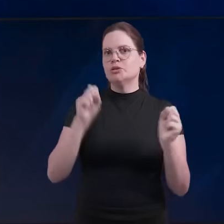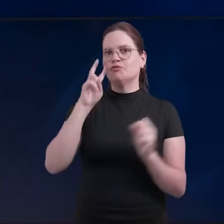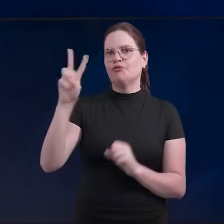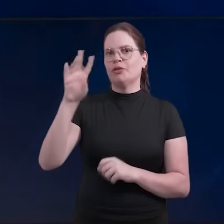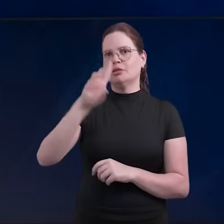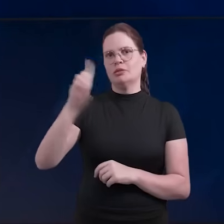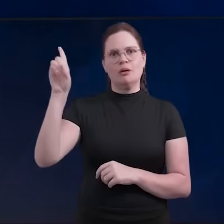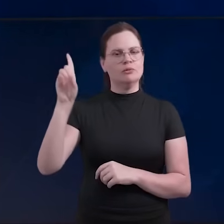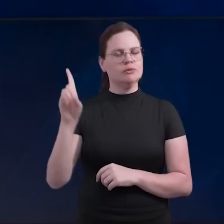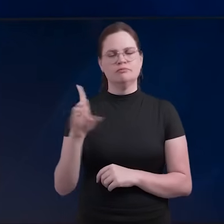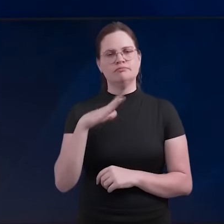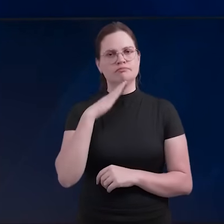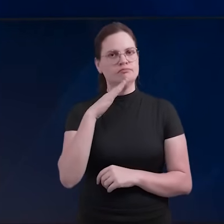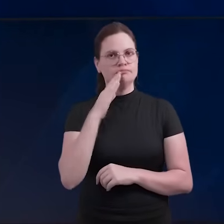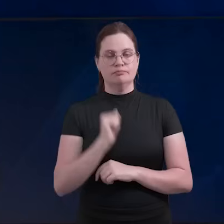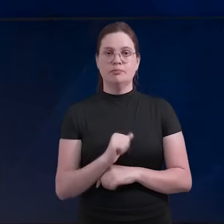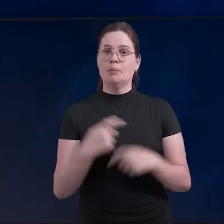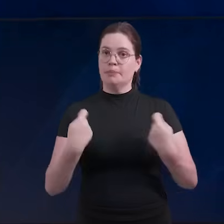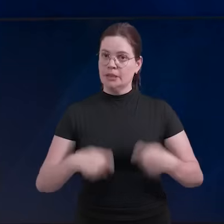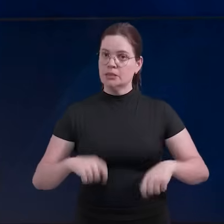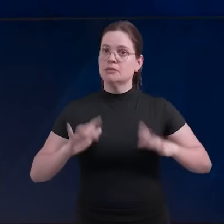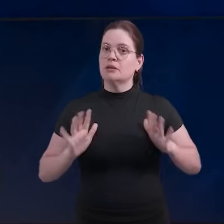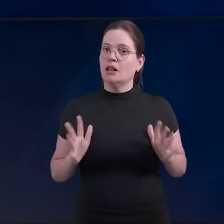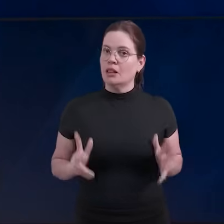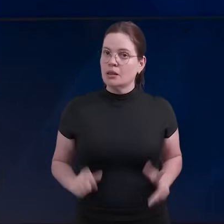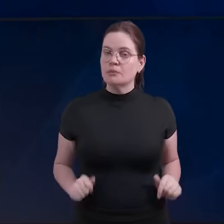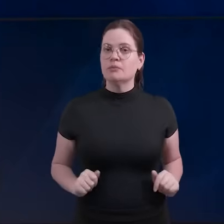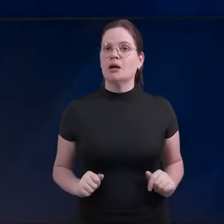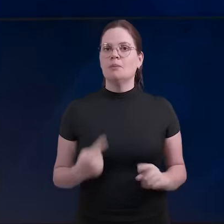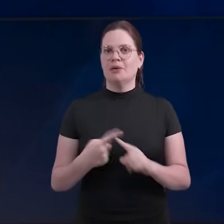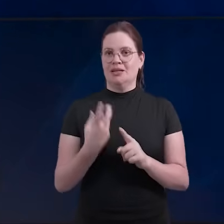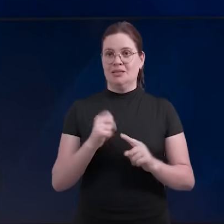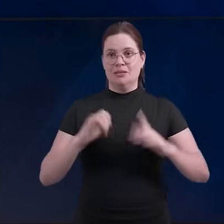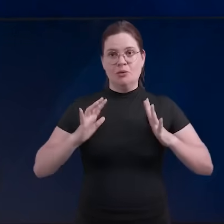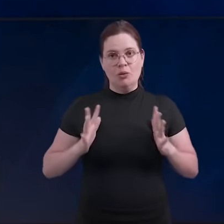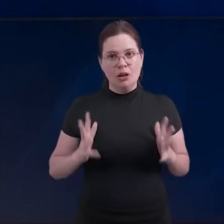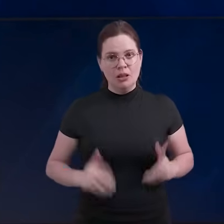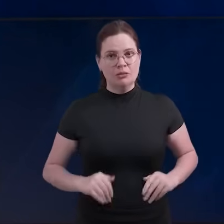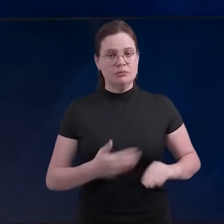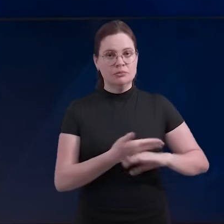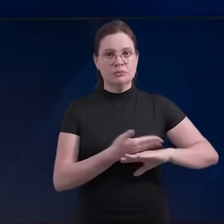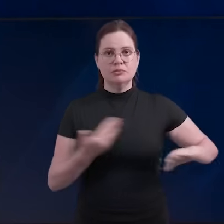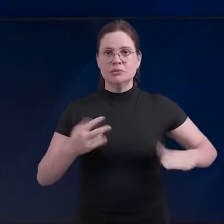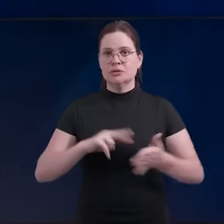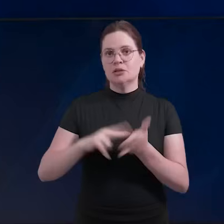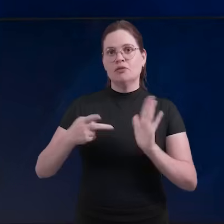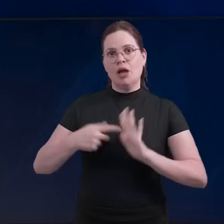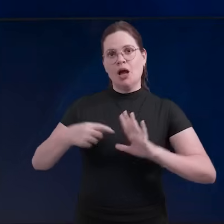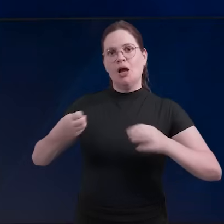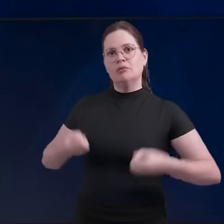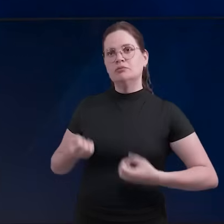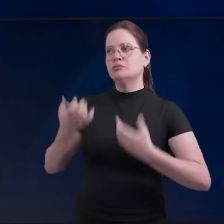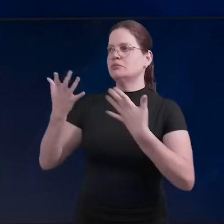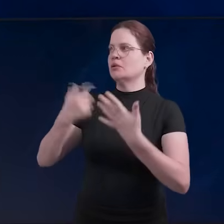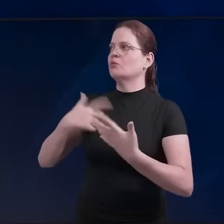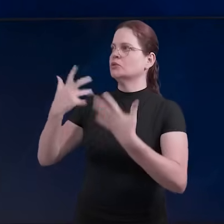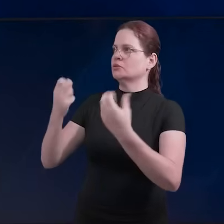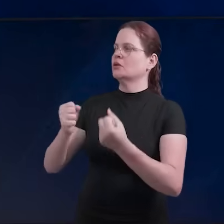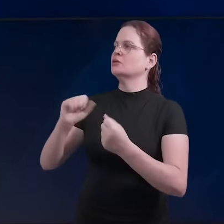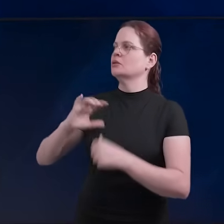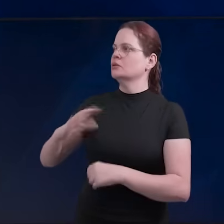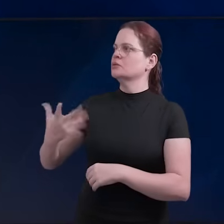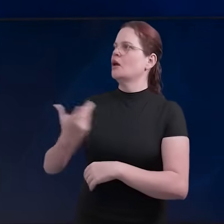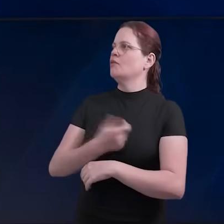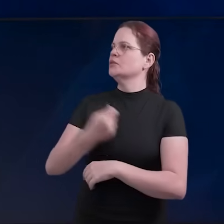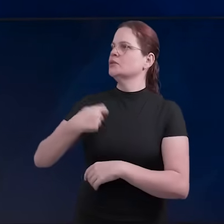né? Então, a santificação é uma resposta que nós damos a Deus, né? De que nós aceitamos a salvação dele.